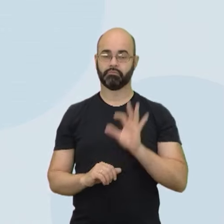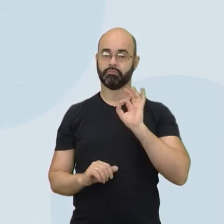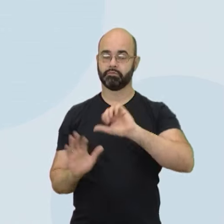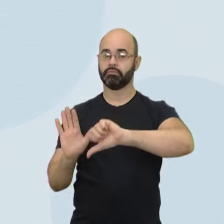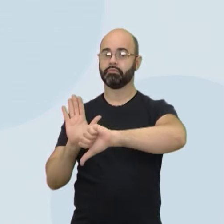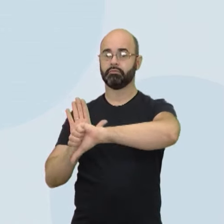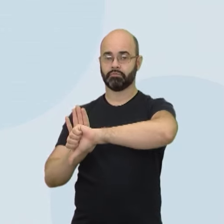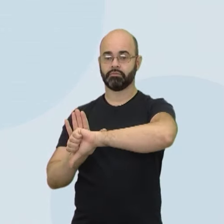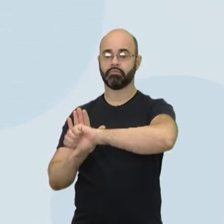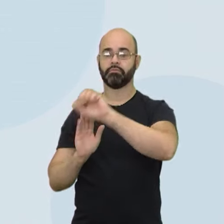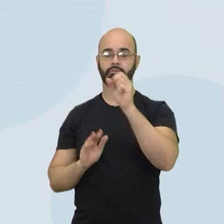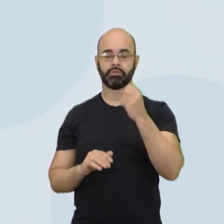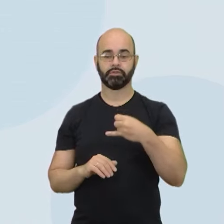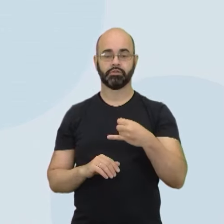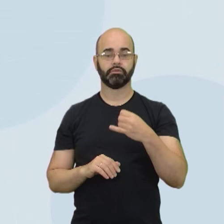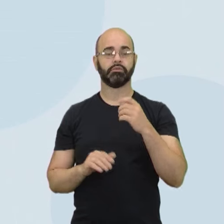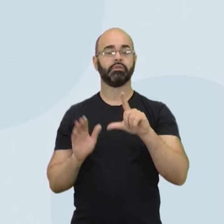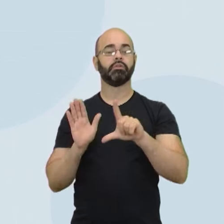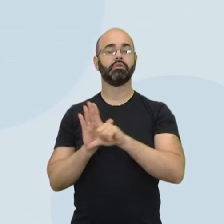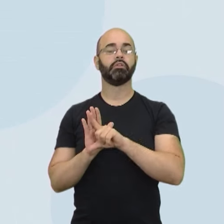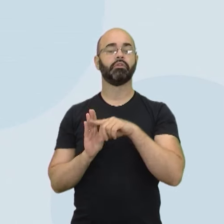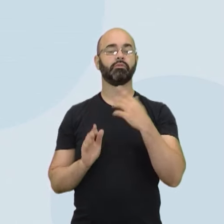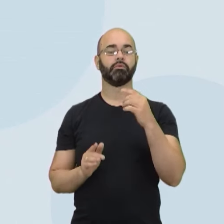crime. Qual que é a lei?